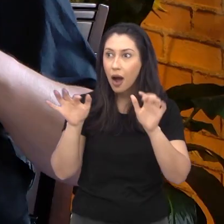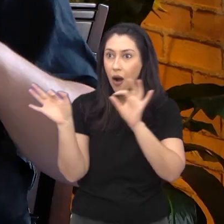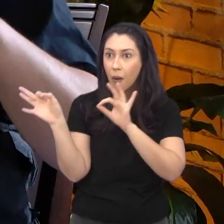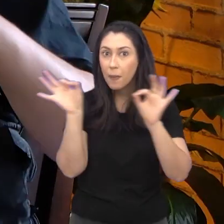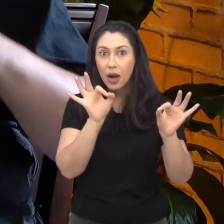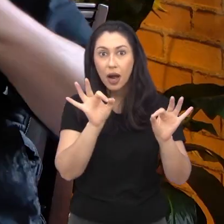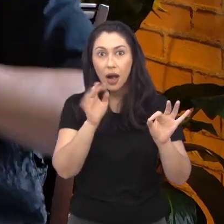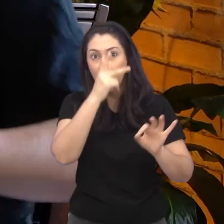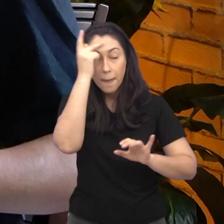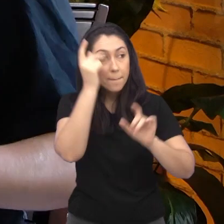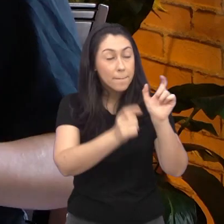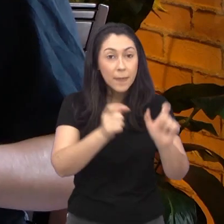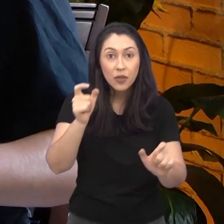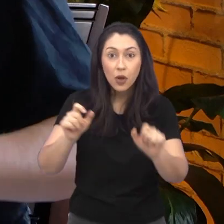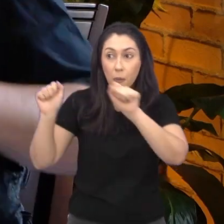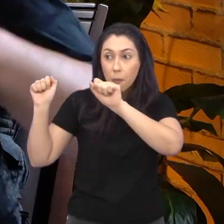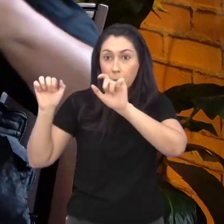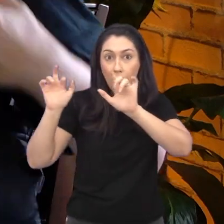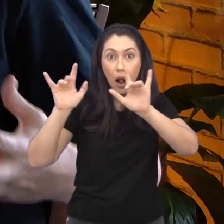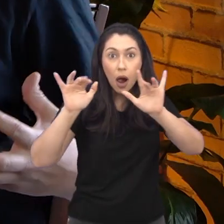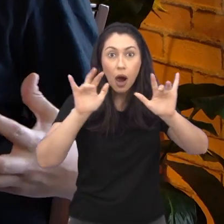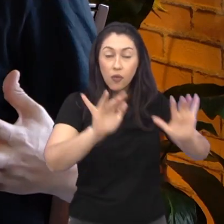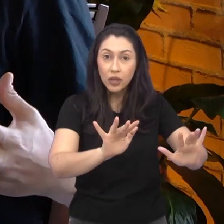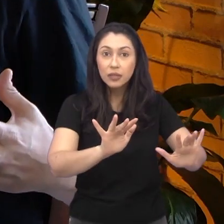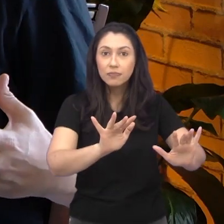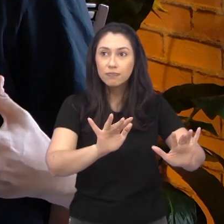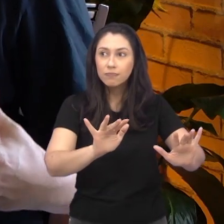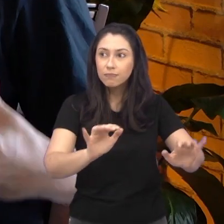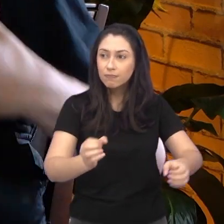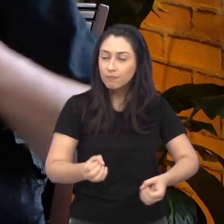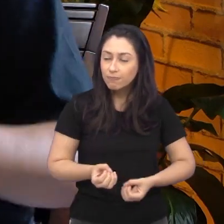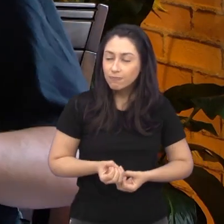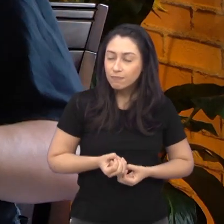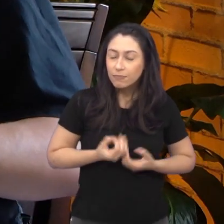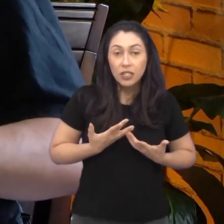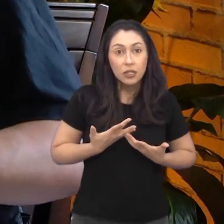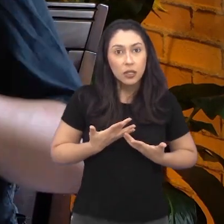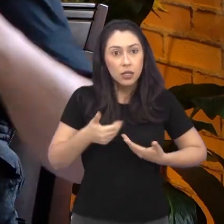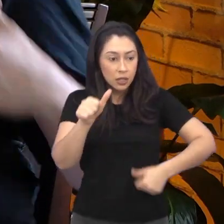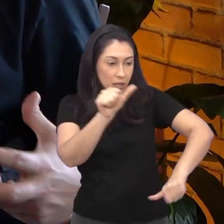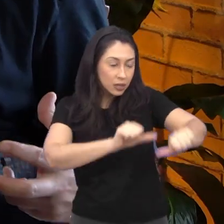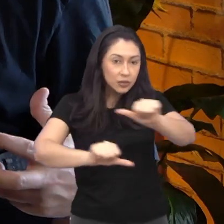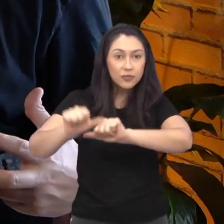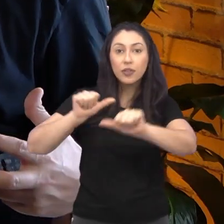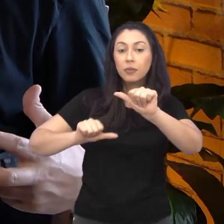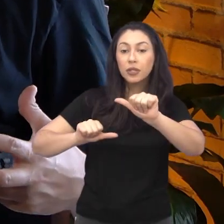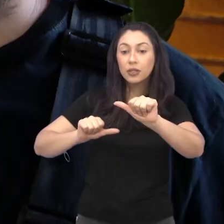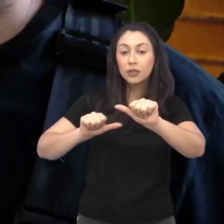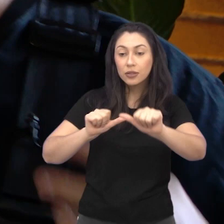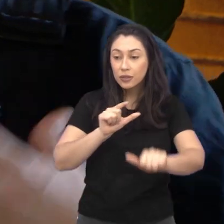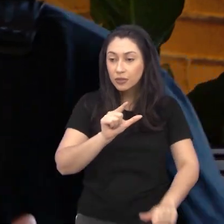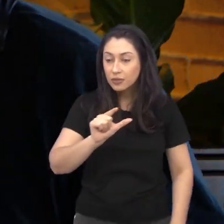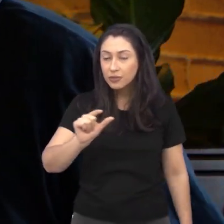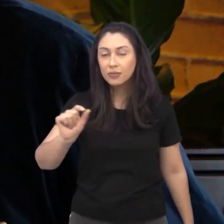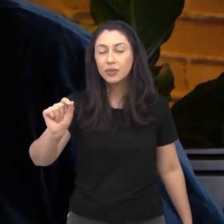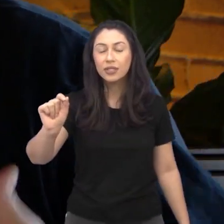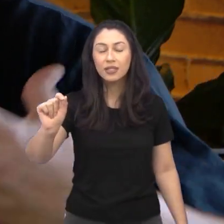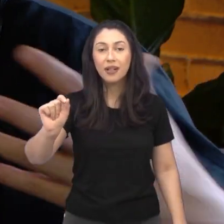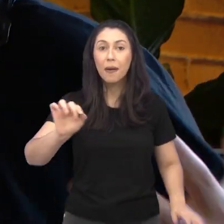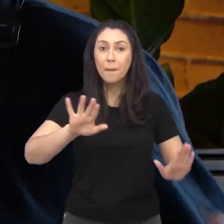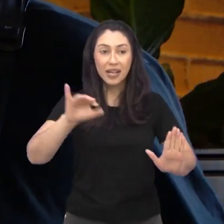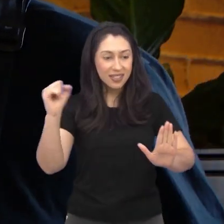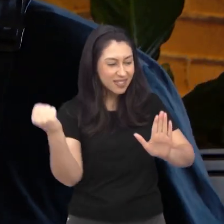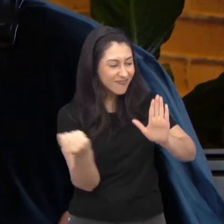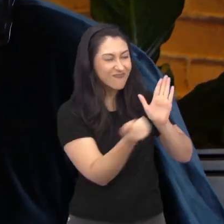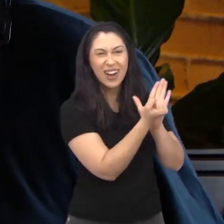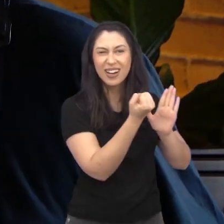Então, essas pessoas vêm para São José, chegam, inspiram, transformam, vão embora, deixam o